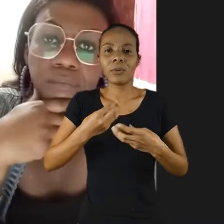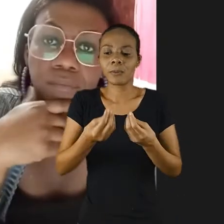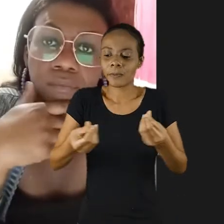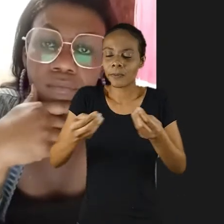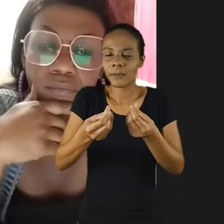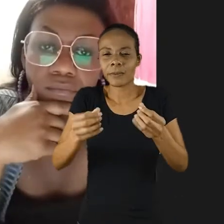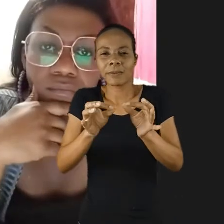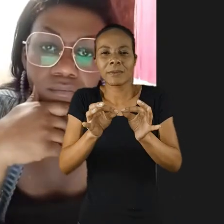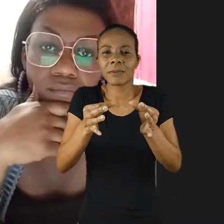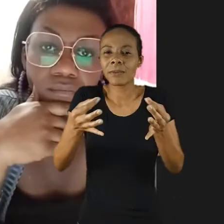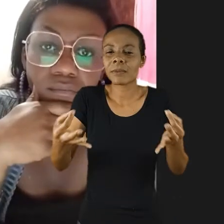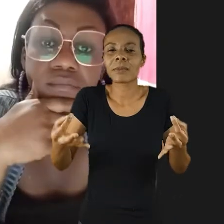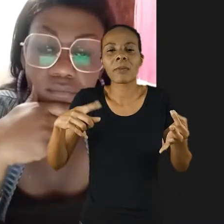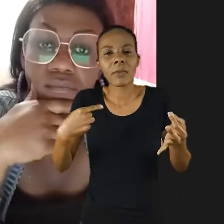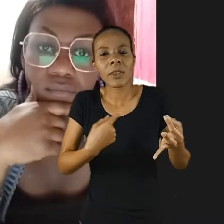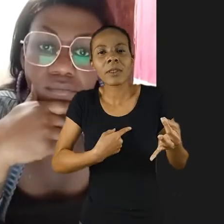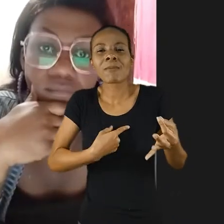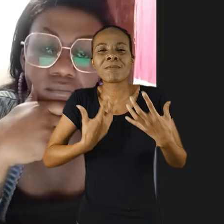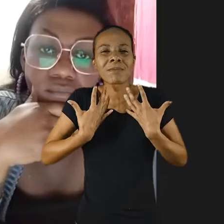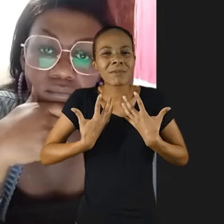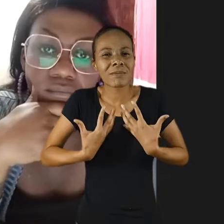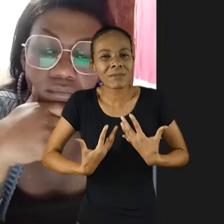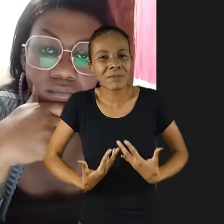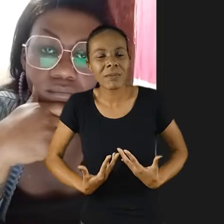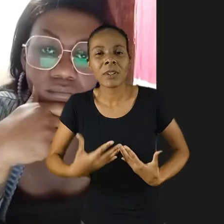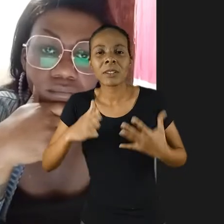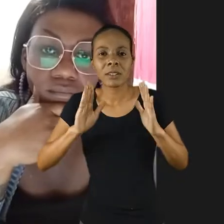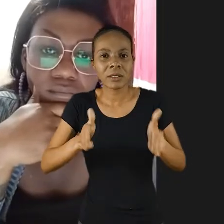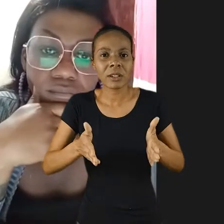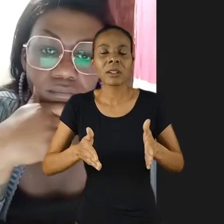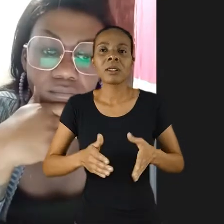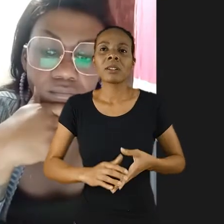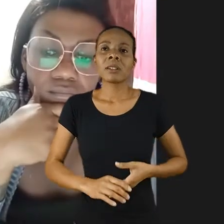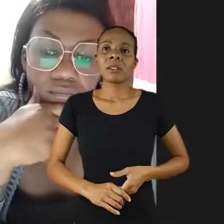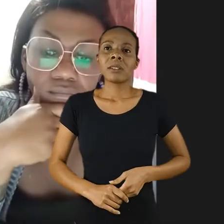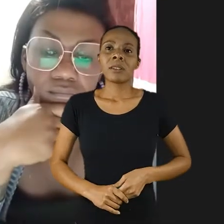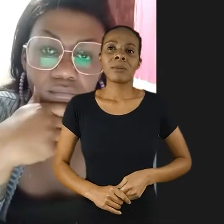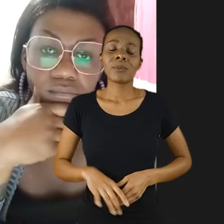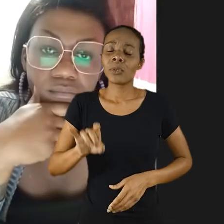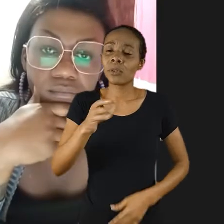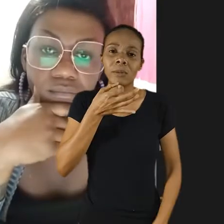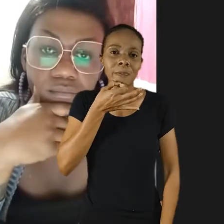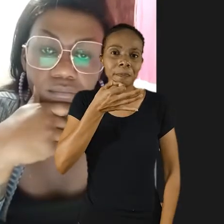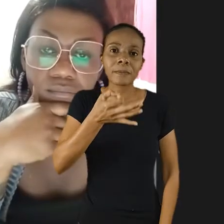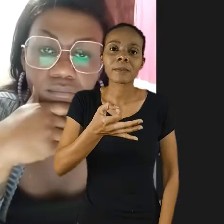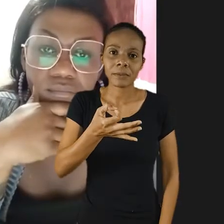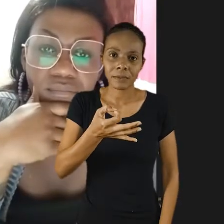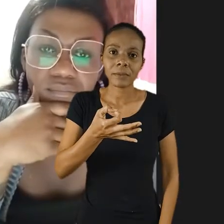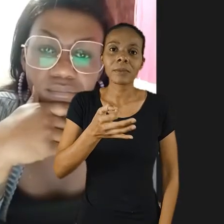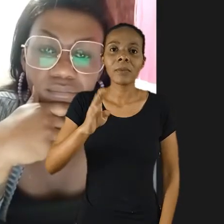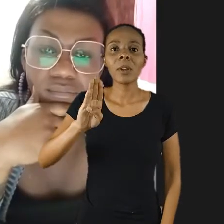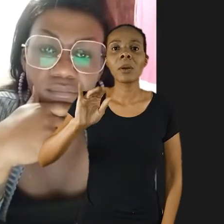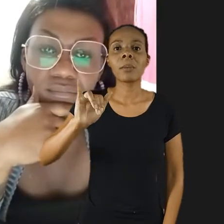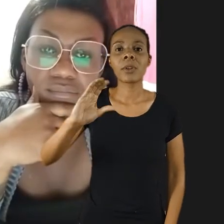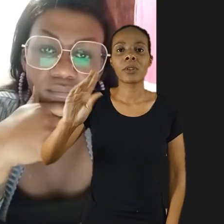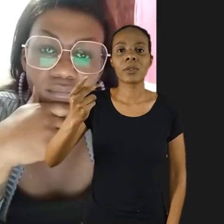a gente está cansada já. E é isso, assim, Só fazendo esse comentário também e falando que o chat caiu